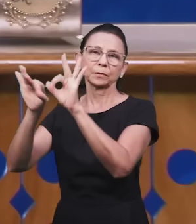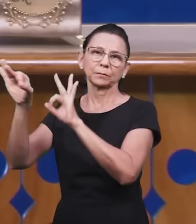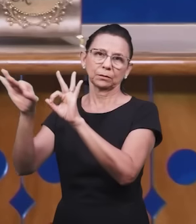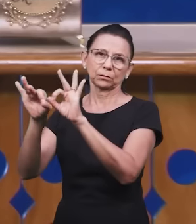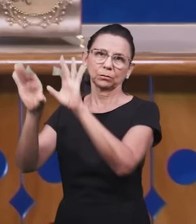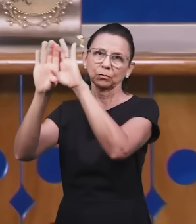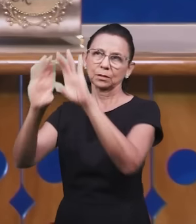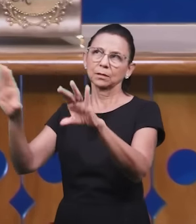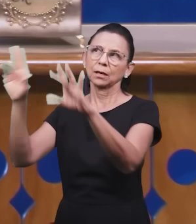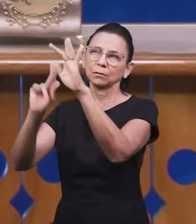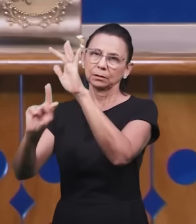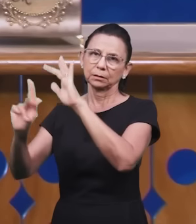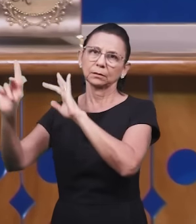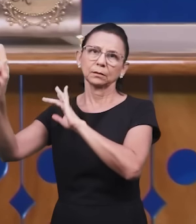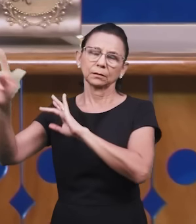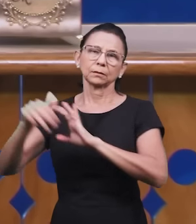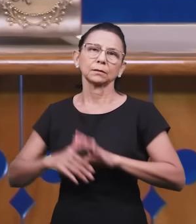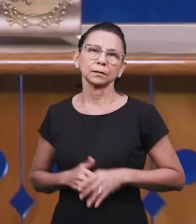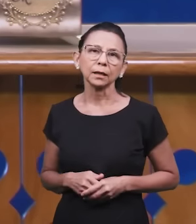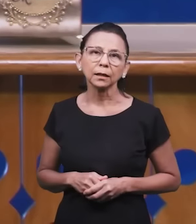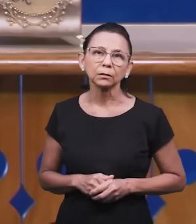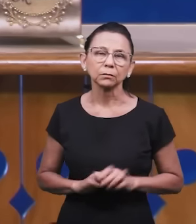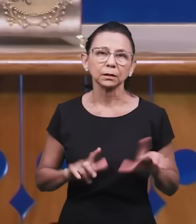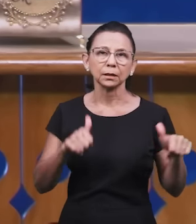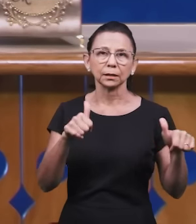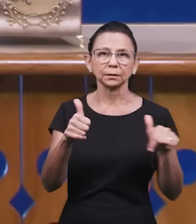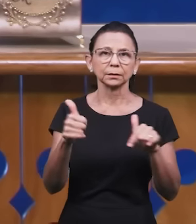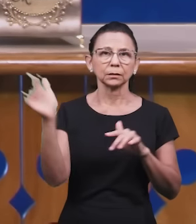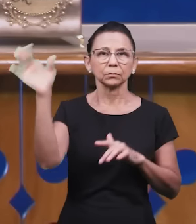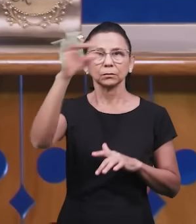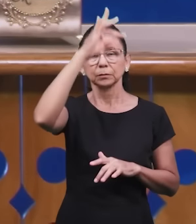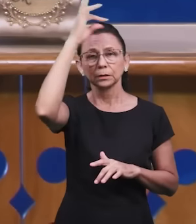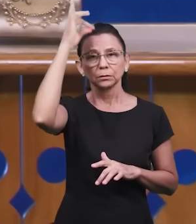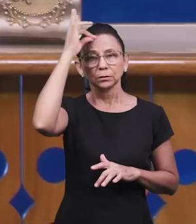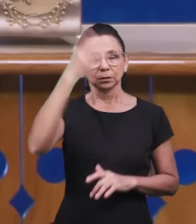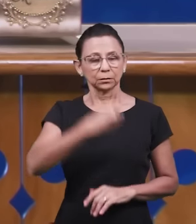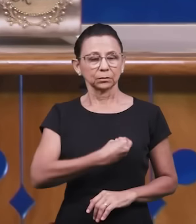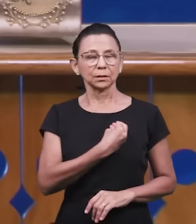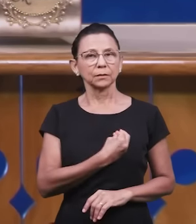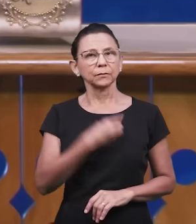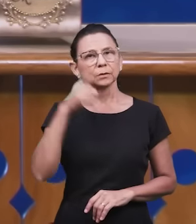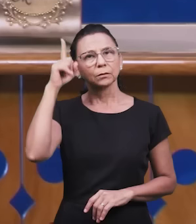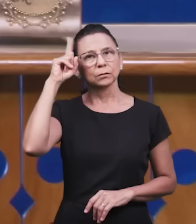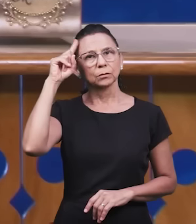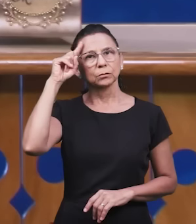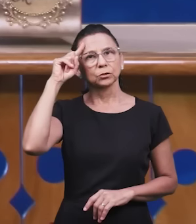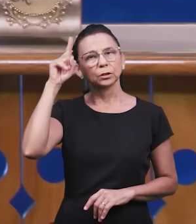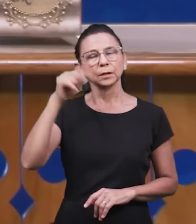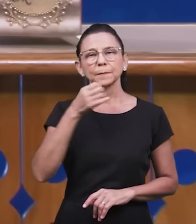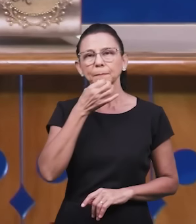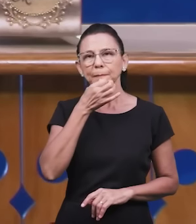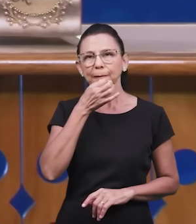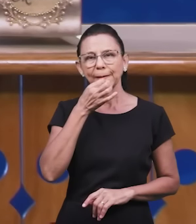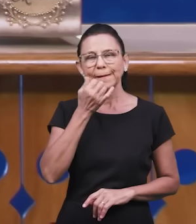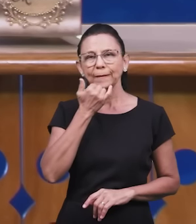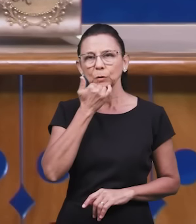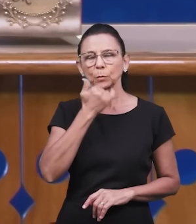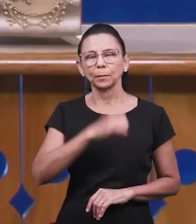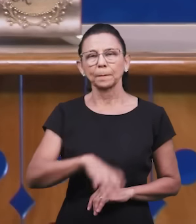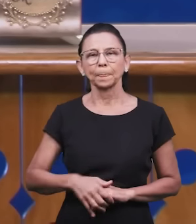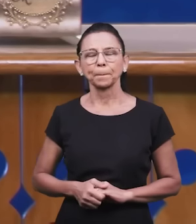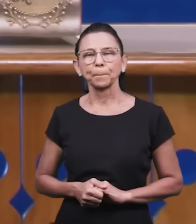E a visitação do Filho do Homem, da operação do Espírito Santo na nossa vida, é constante. E ela